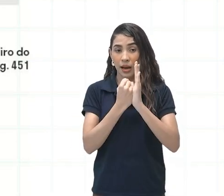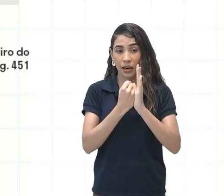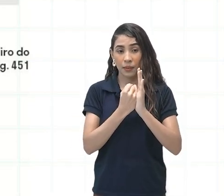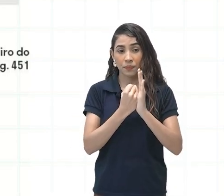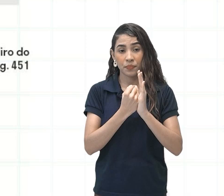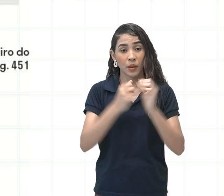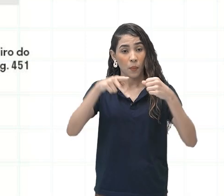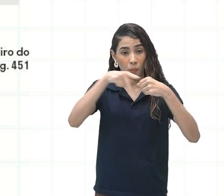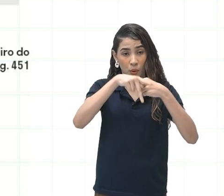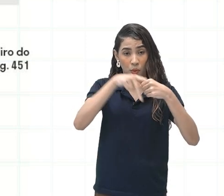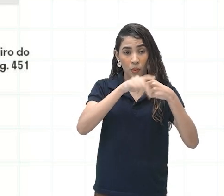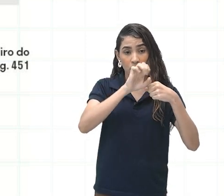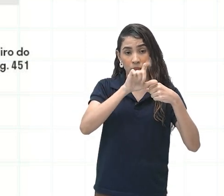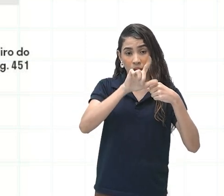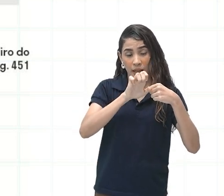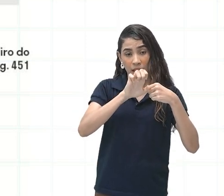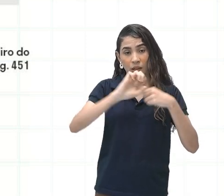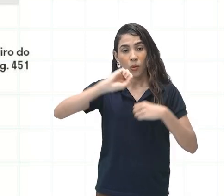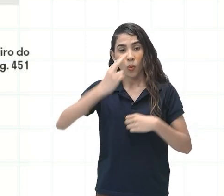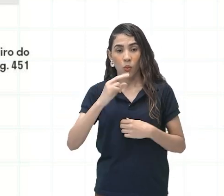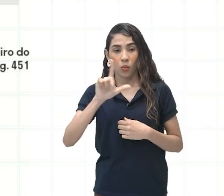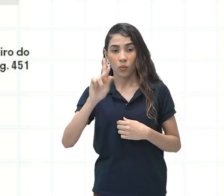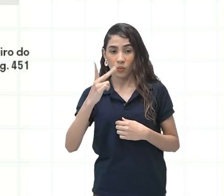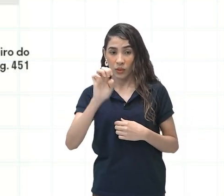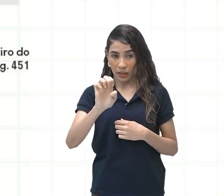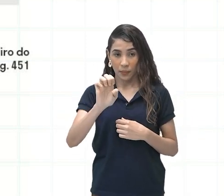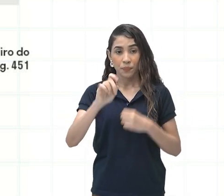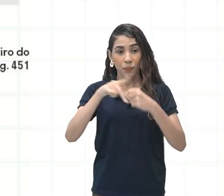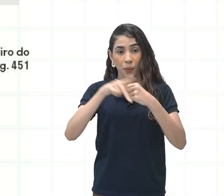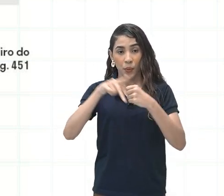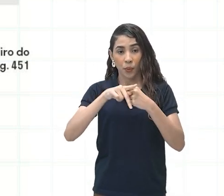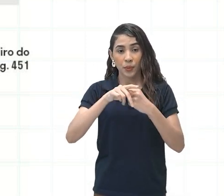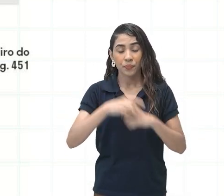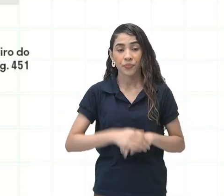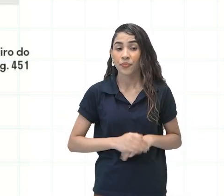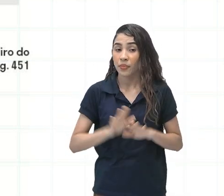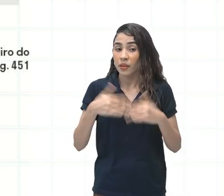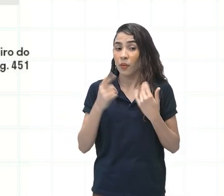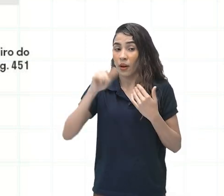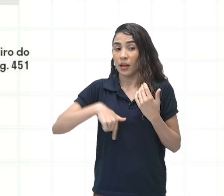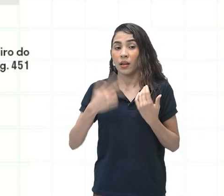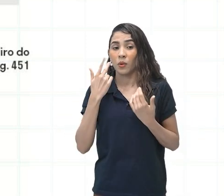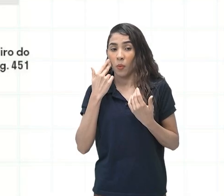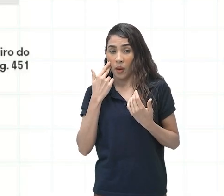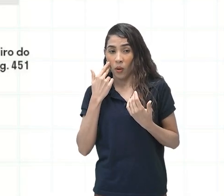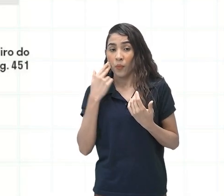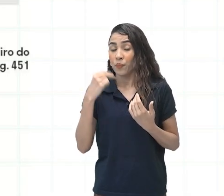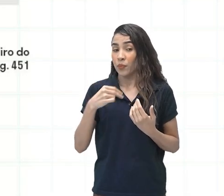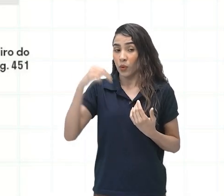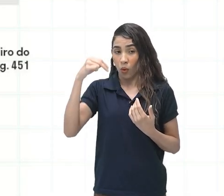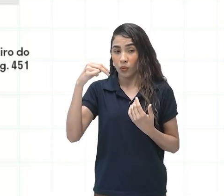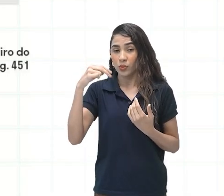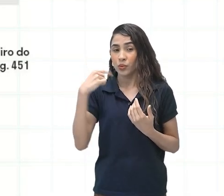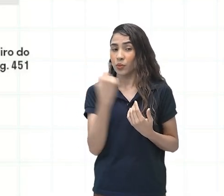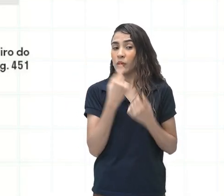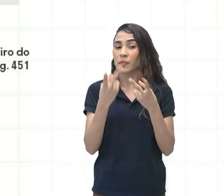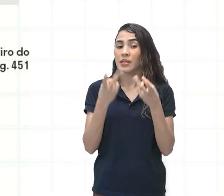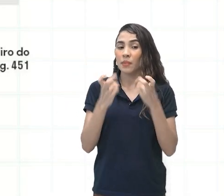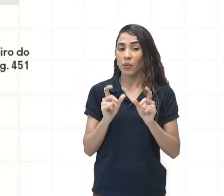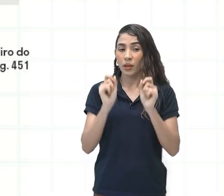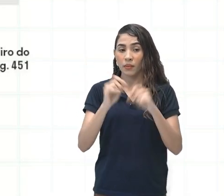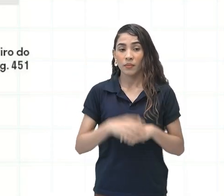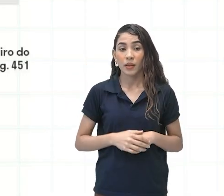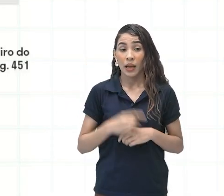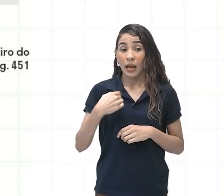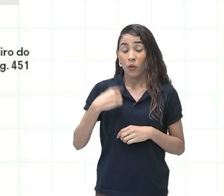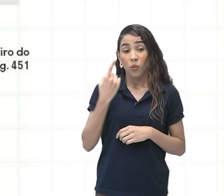pelo pronome ele, ou pelo pronome lhe, ok? Então, é mais comum, no norte, observarmos: eu